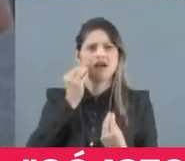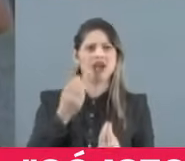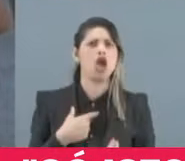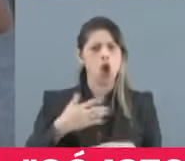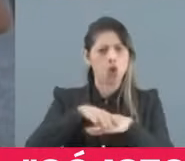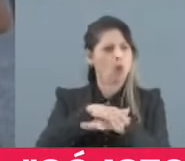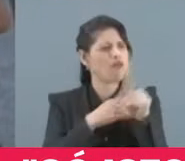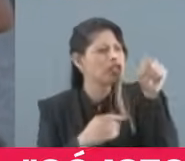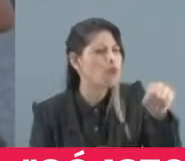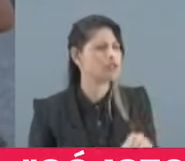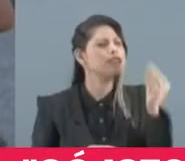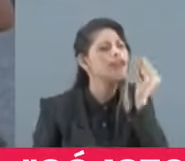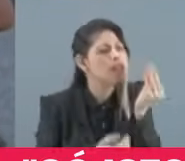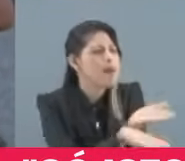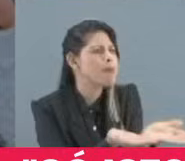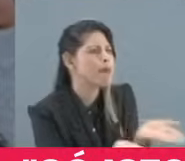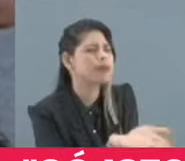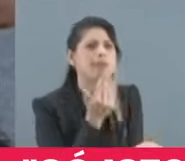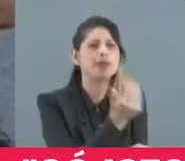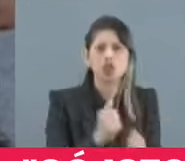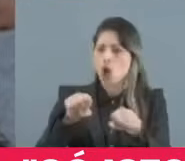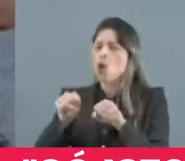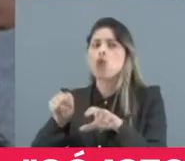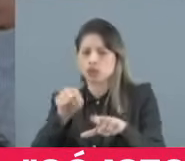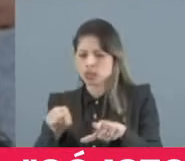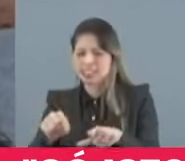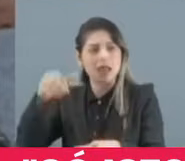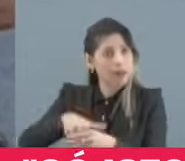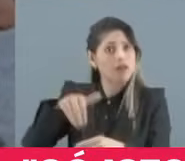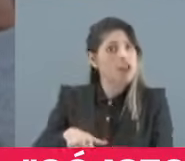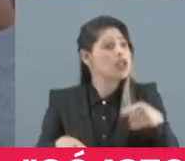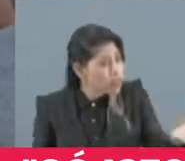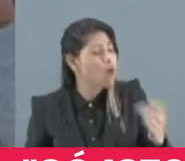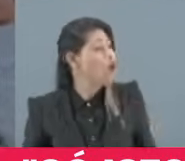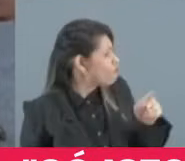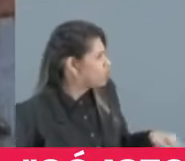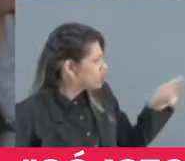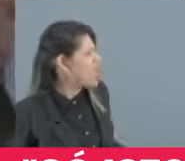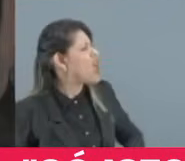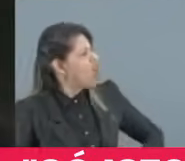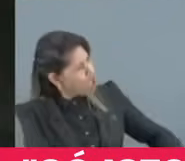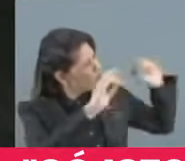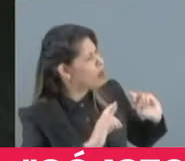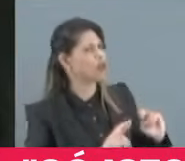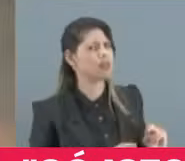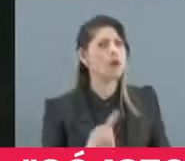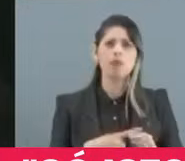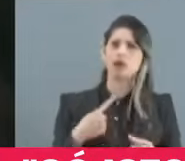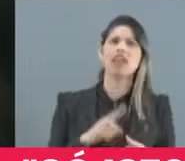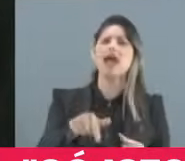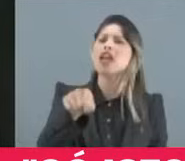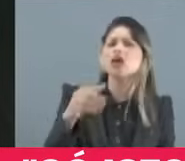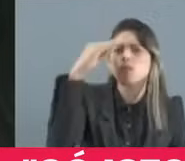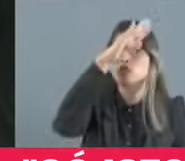conversa com o senhor para violar aquilo que é mais sagrado, que é o sistema eleitoral. Se o senhor respeita a população, deveria estar respeitando aqui a democracia, porque o que o presidente, ex-presidente